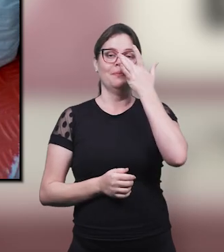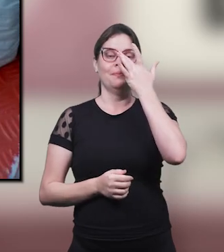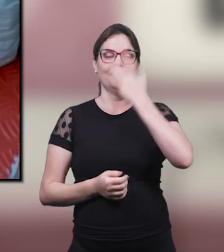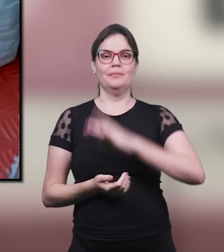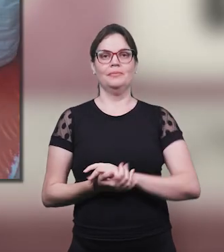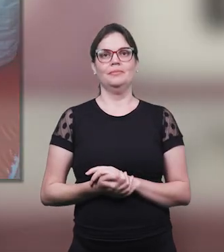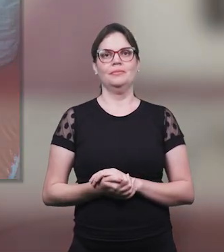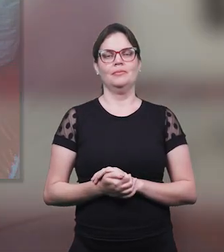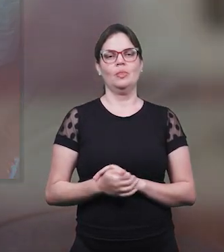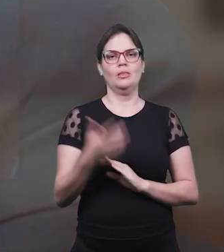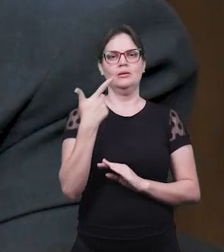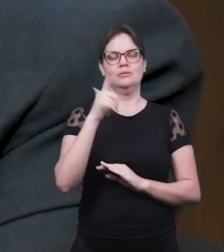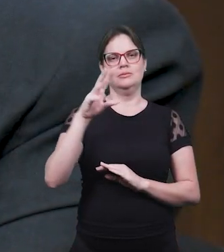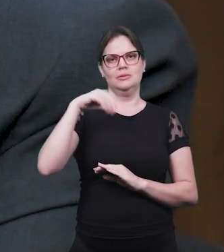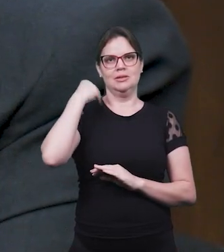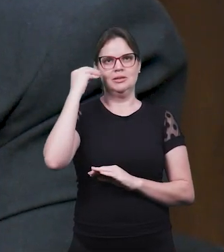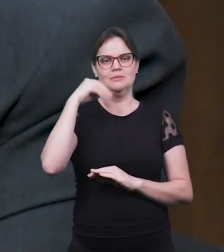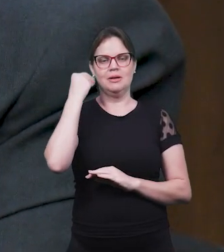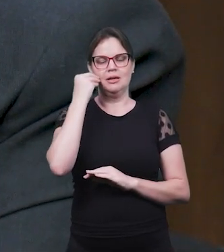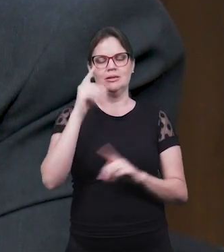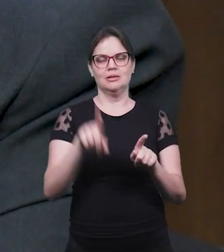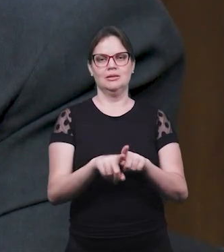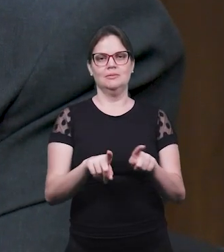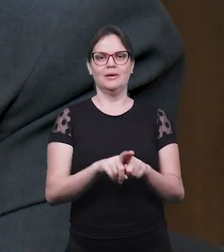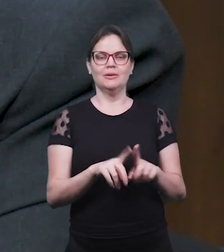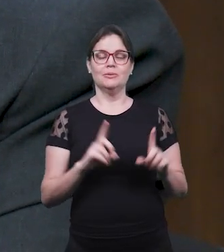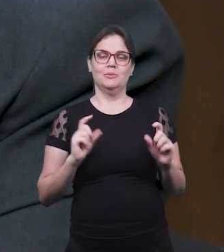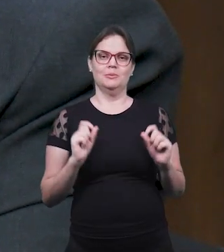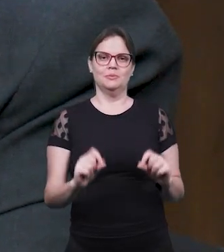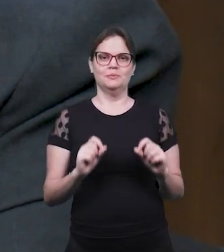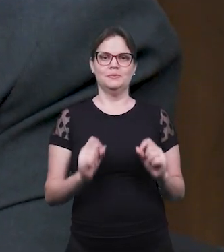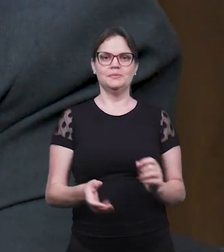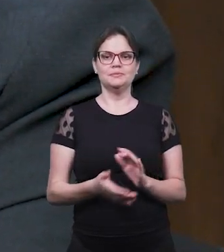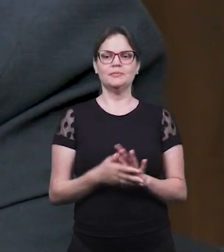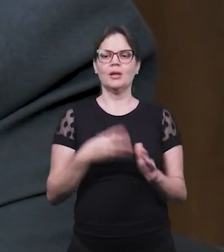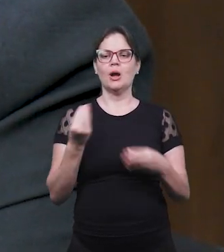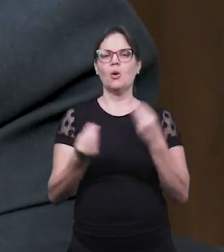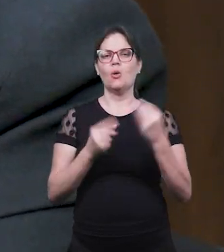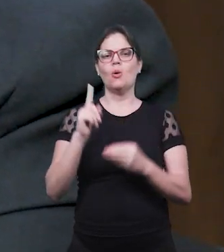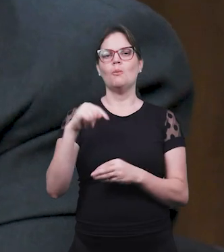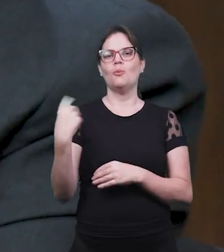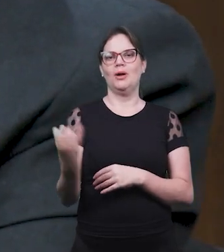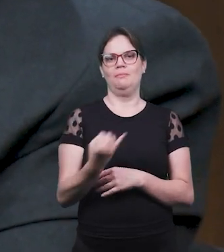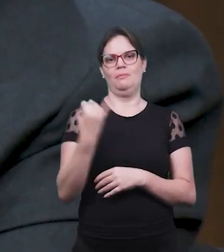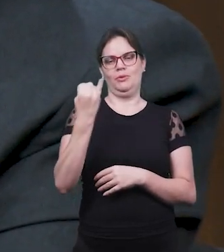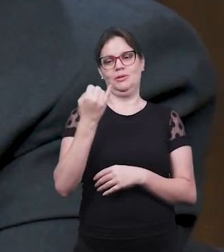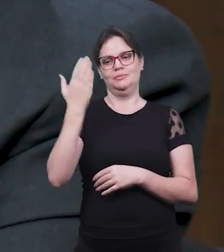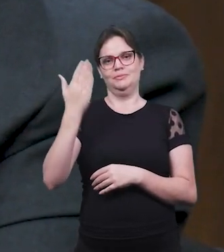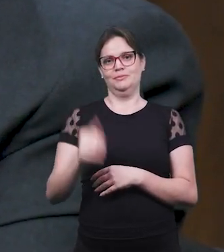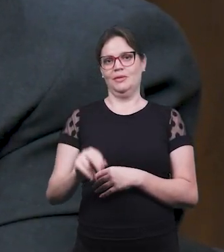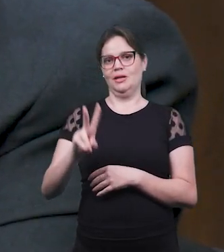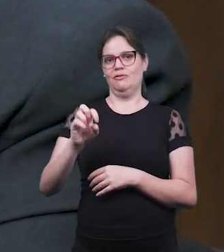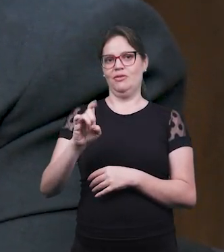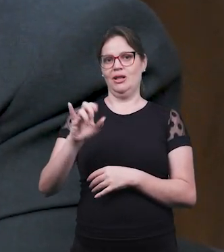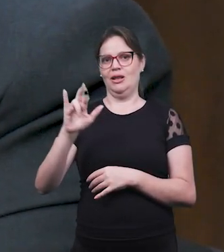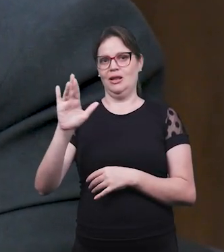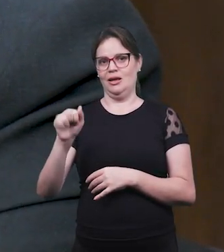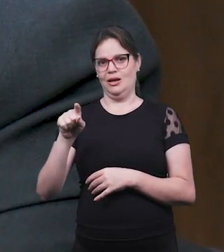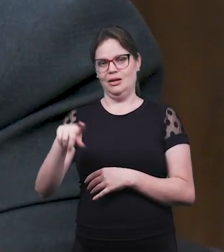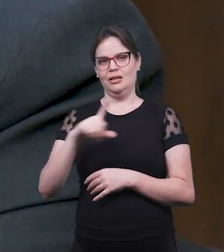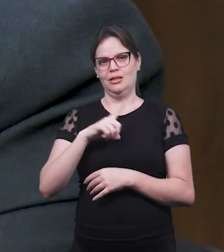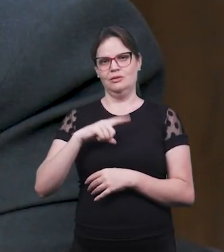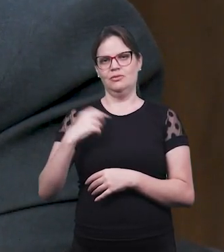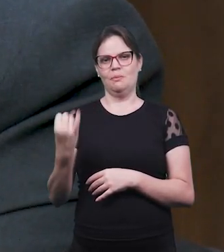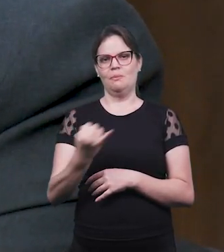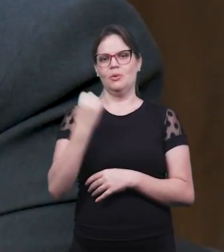uma experiência que eu julgo de interesse, a importância que Valéria teve ao